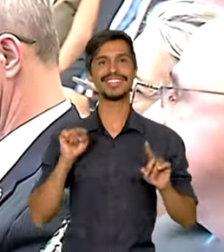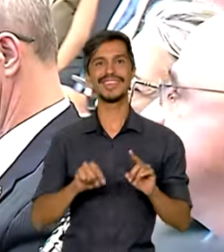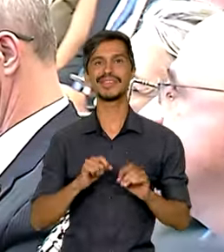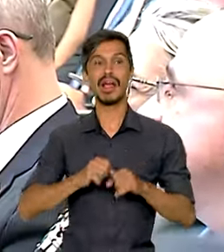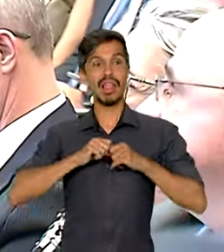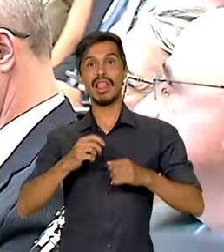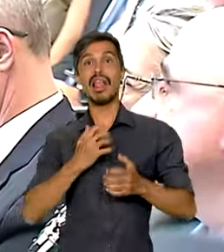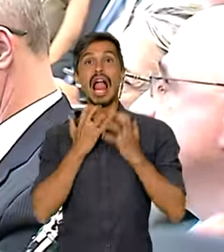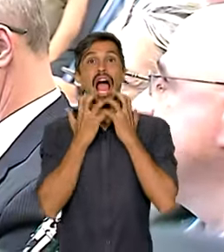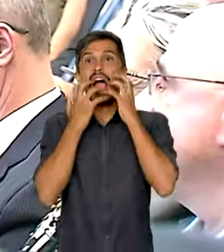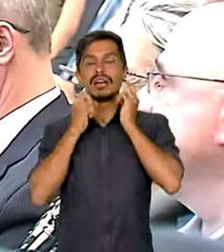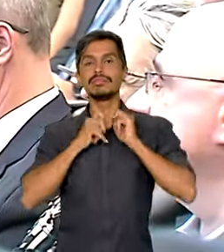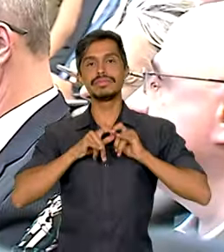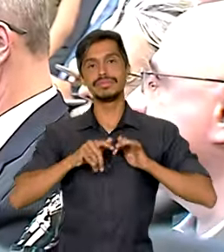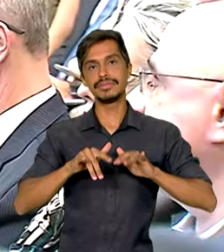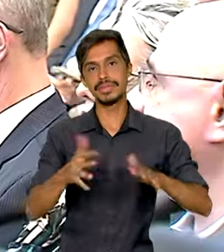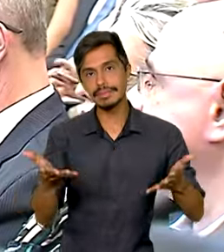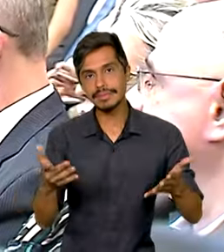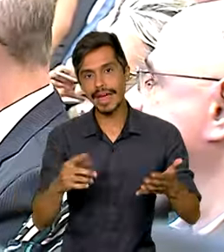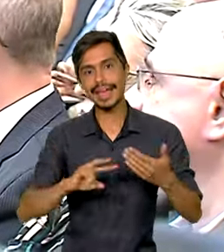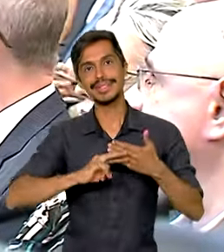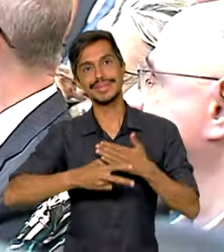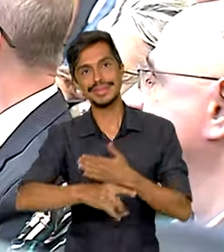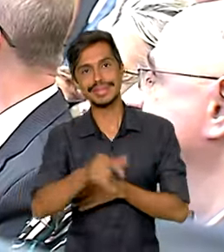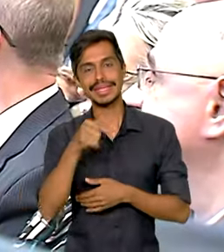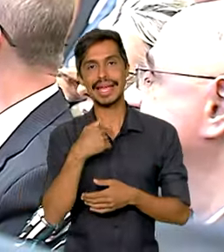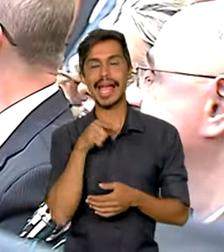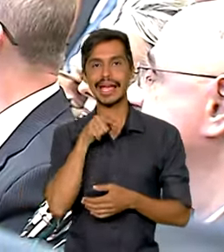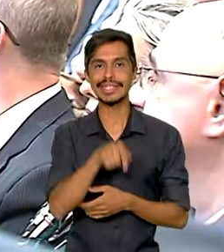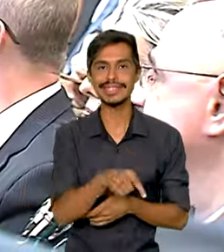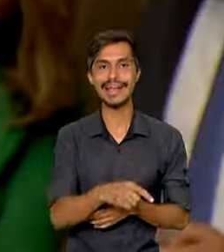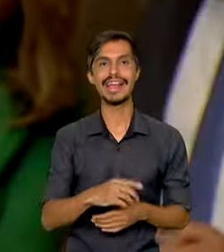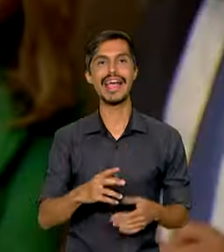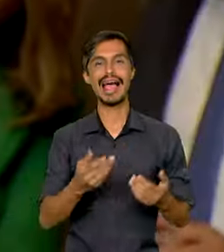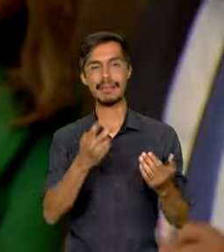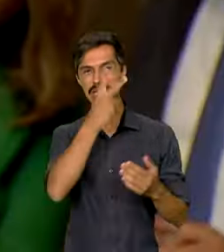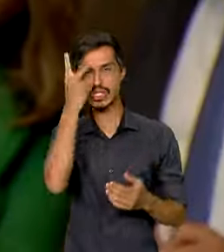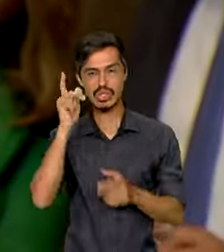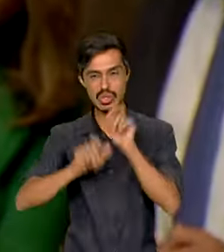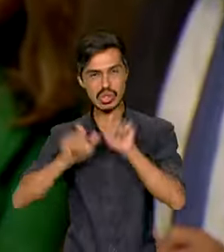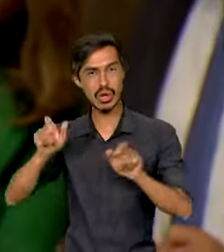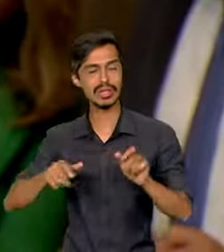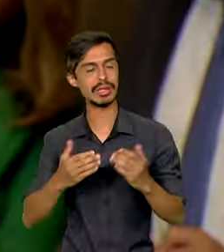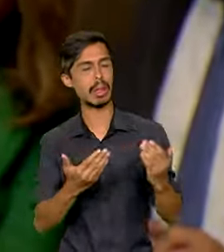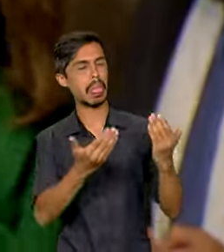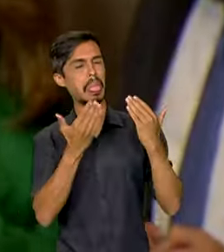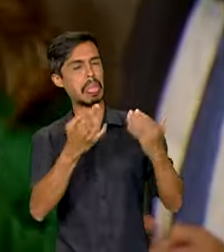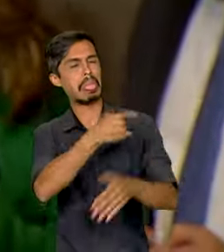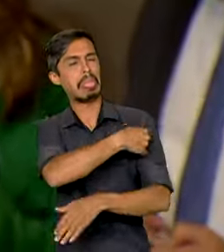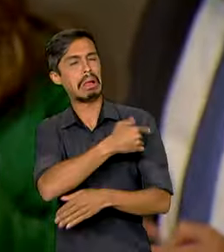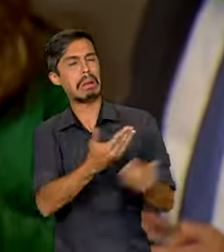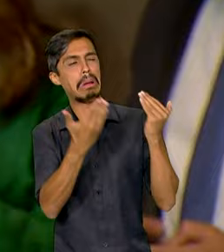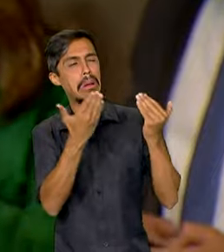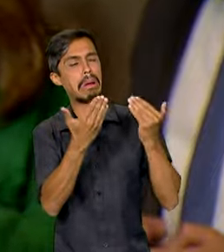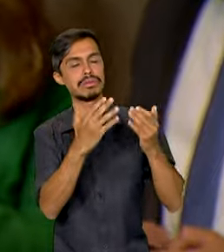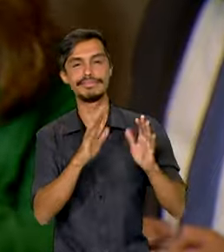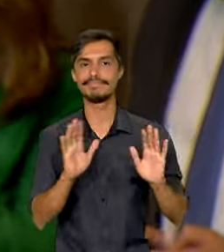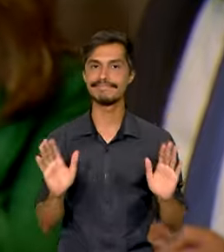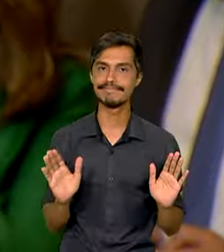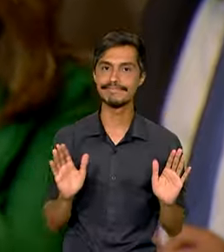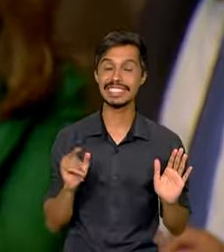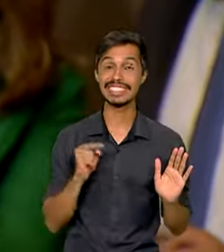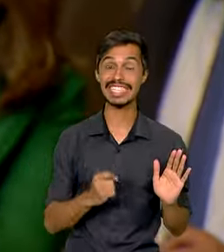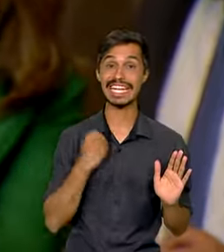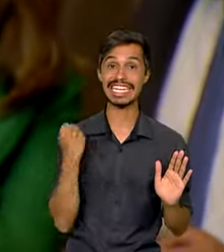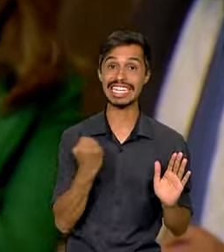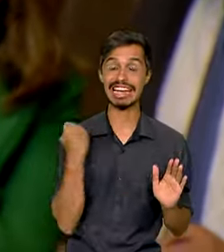e vai levando a esse resultado que eu falei de uma desconfiança nas vacinas em geral. Isso é muito grave,